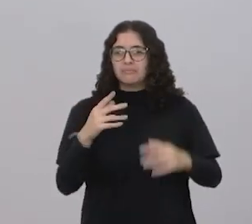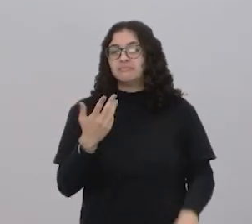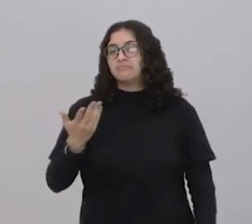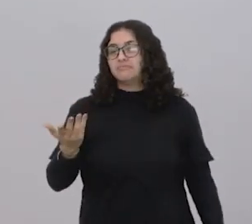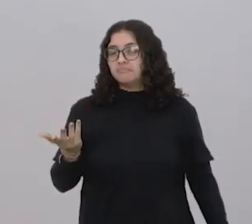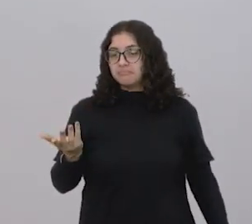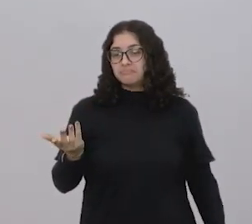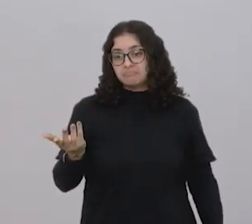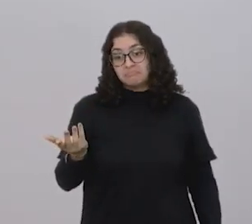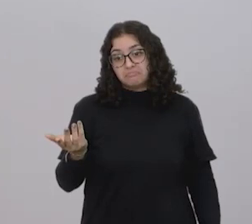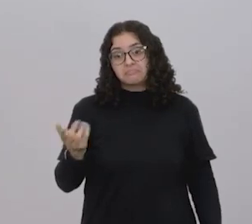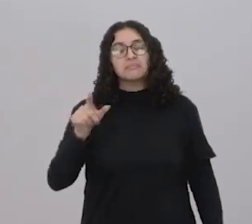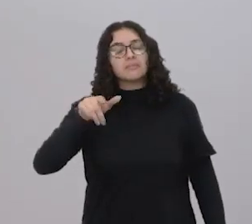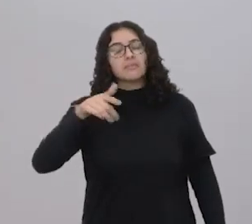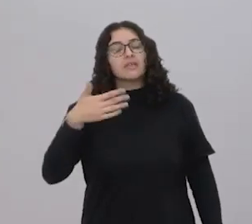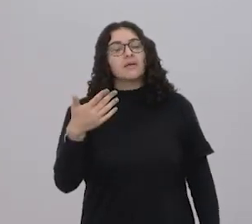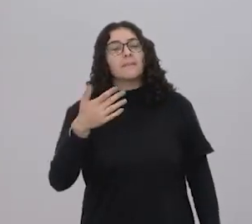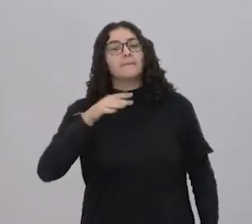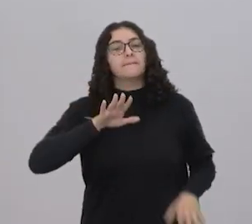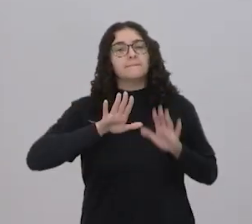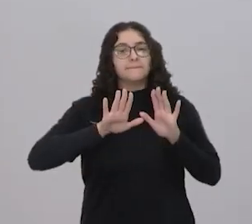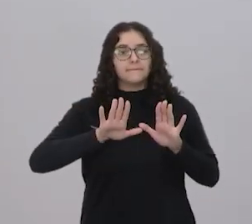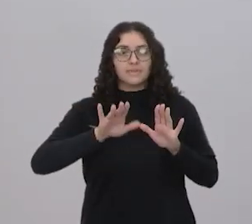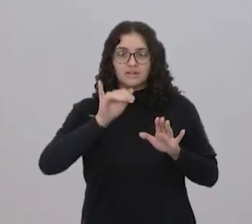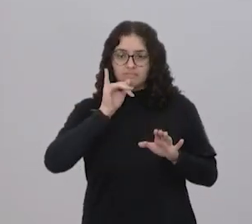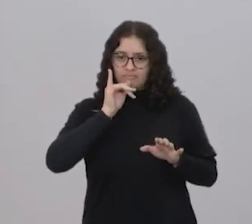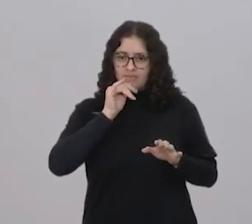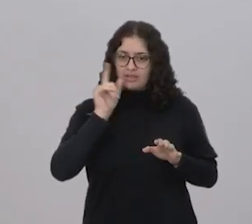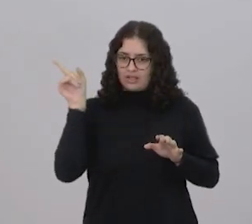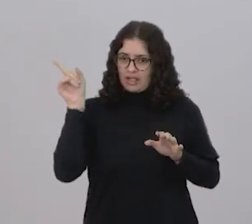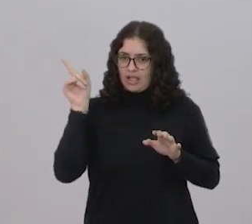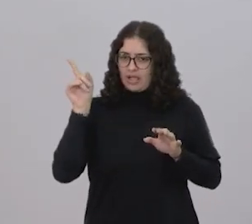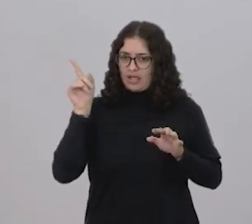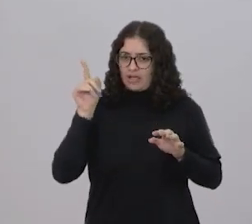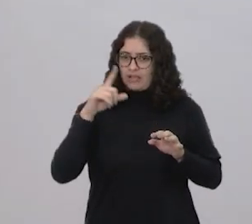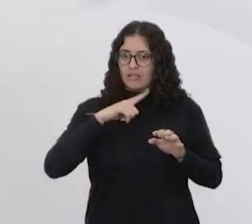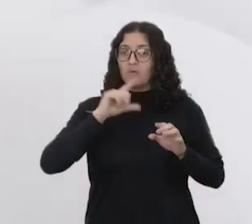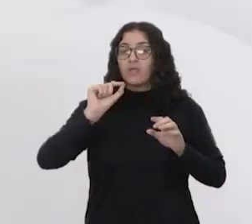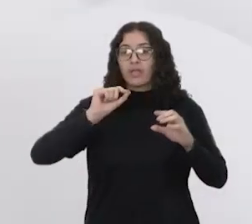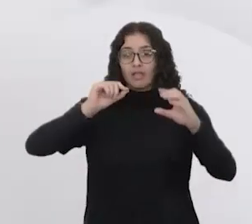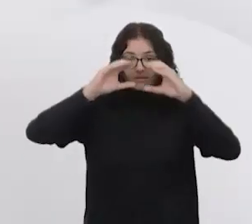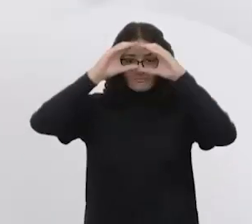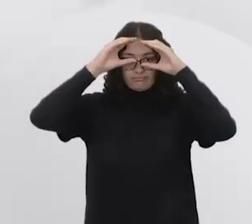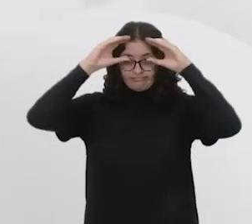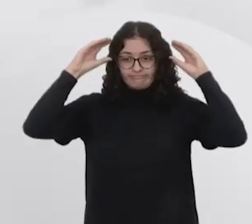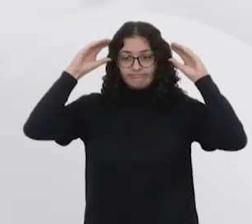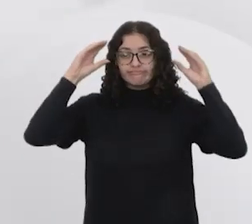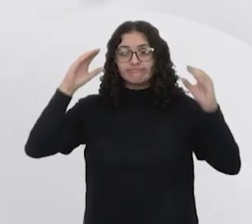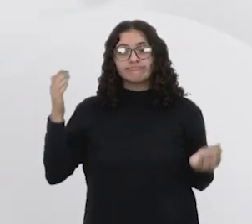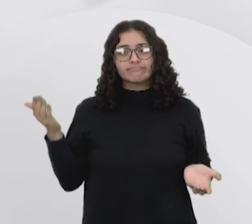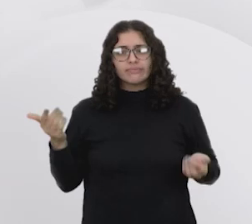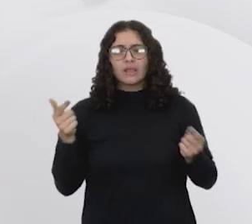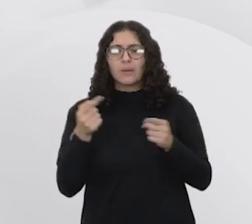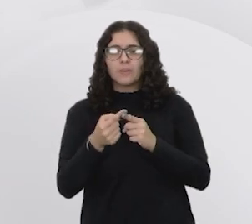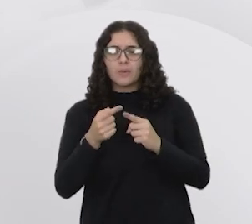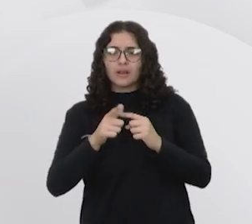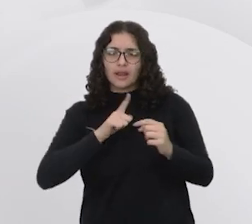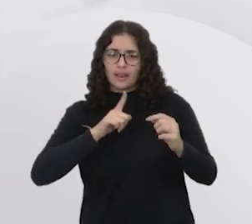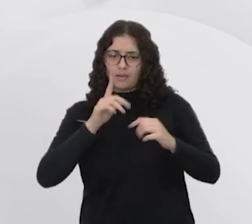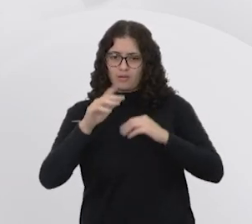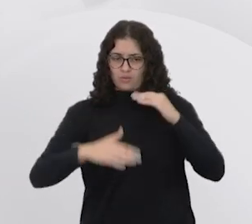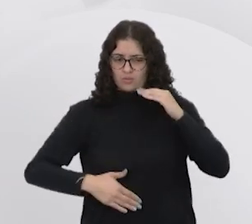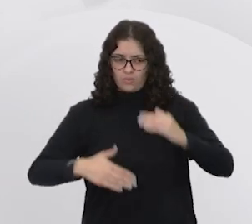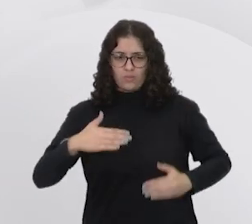realidade. E aí, dentro disso, a gente entra nos estereótipos. Porque existem práticas corporais